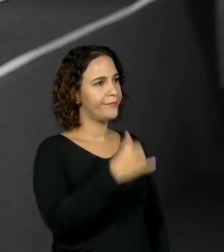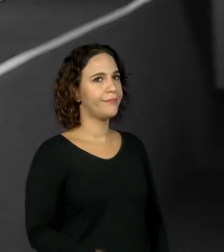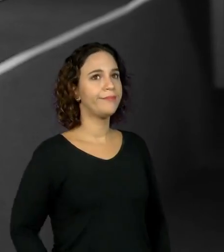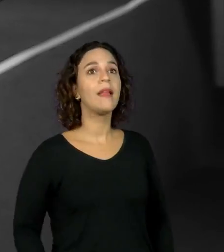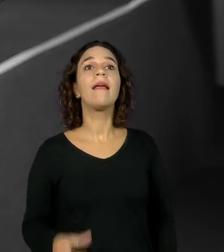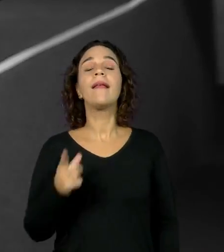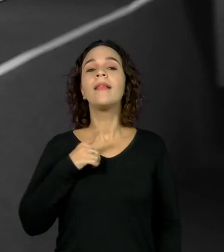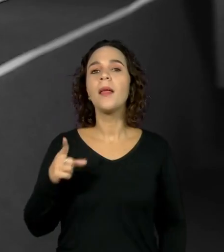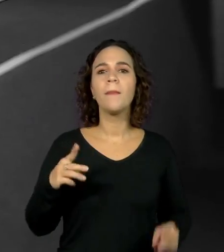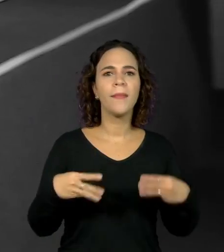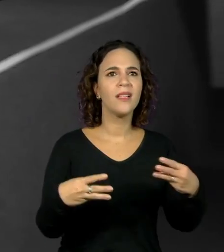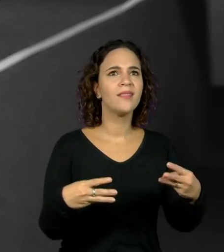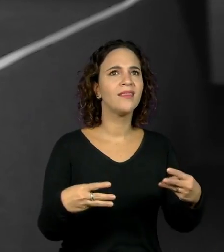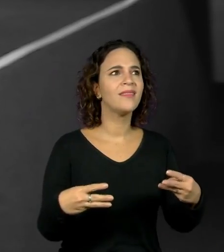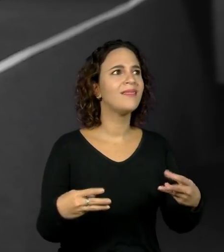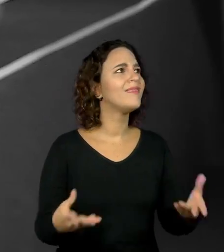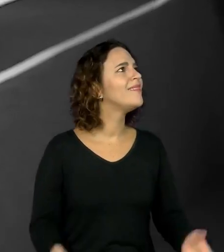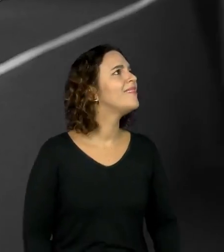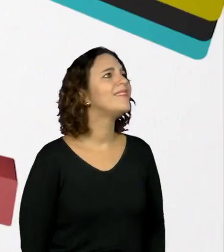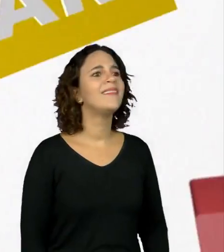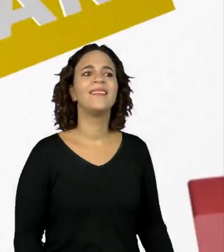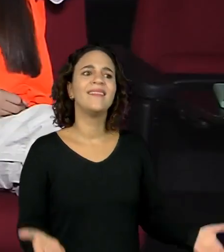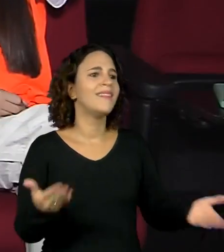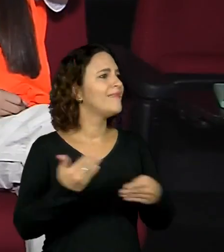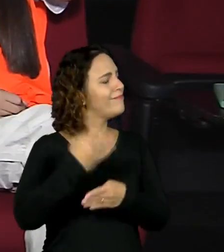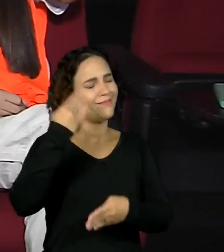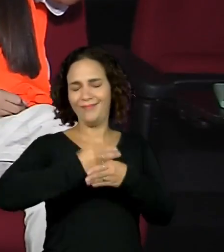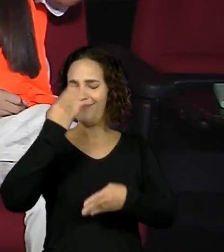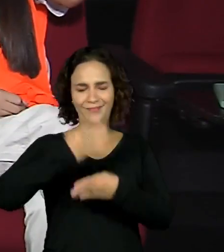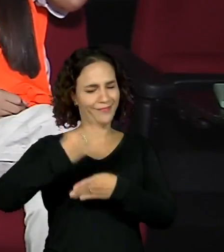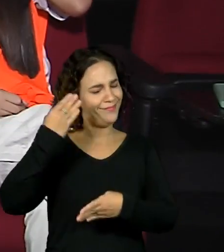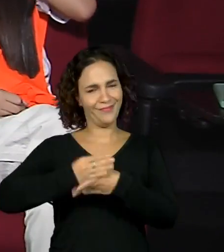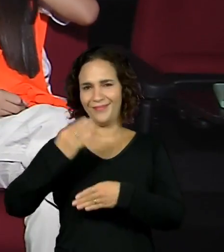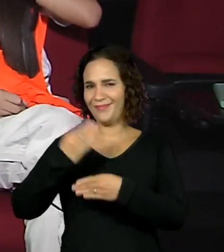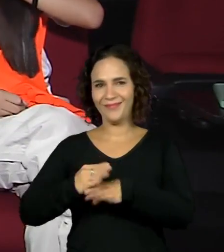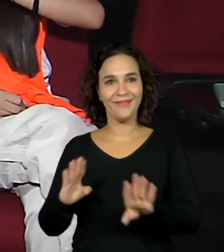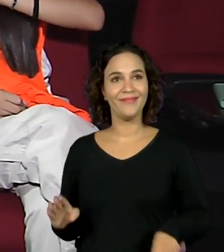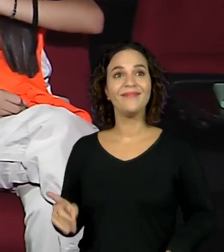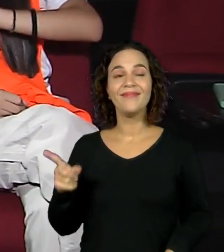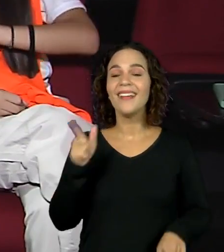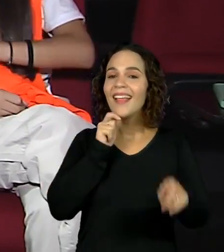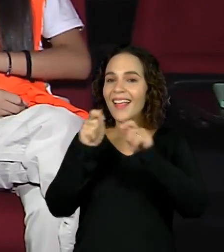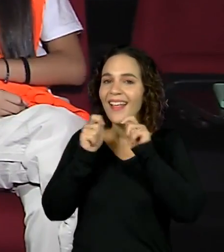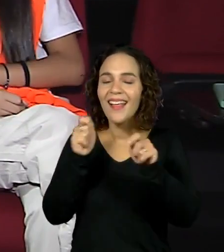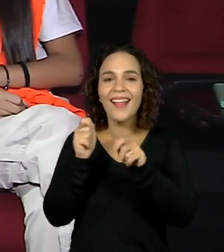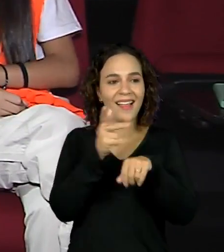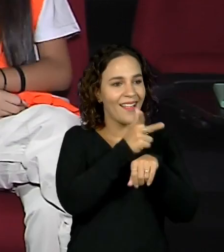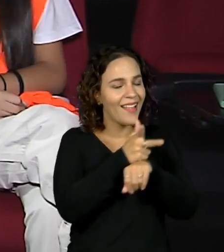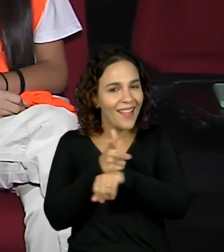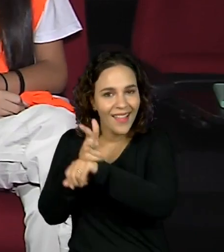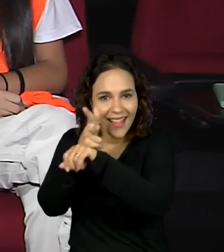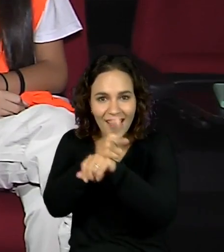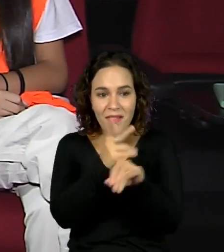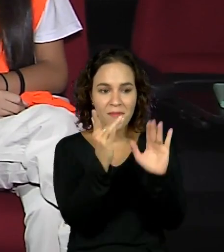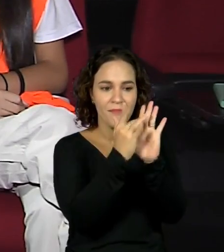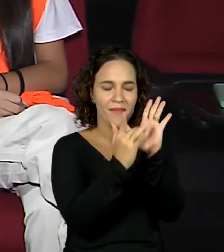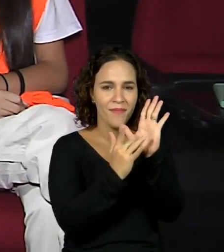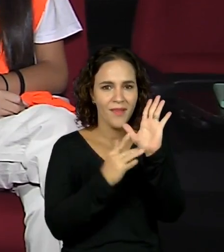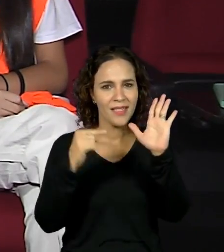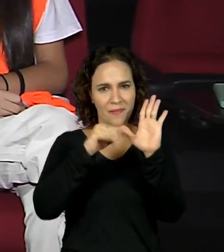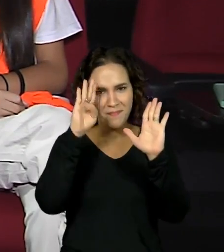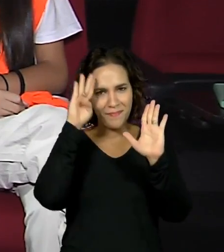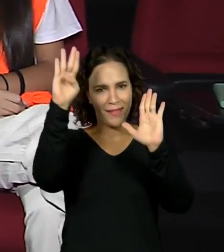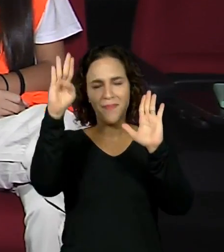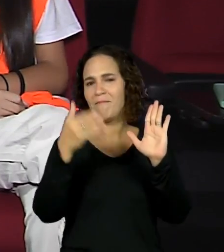Teremos o ministro. Que ministro? Eu acho que para todo jornalista, para todo cinegrafista, a pauta nunca vai ser a principal